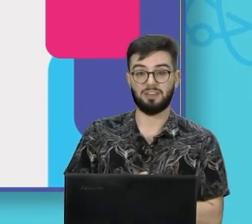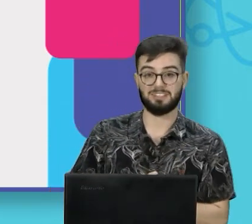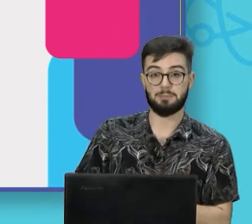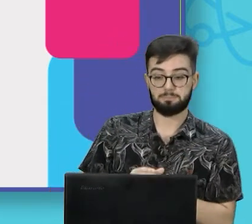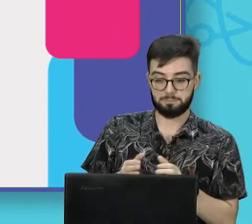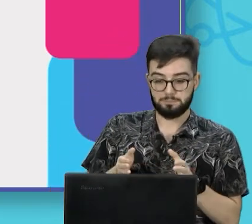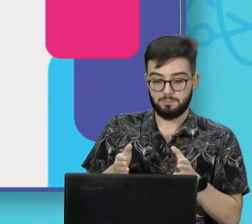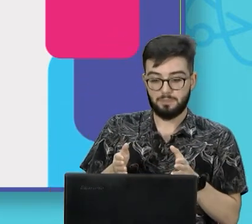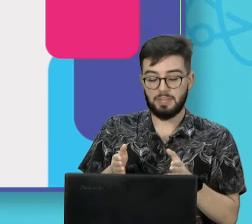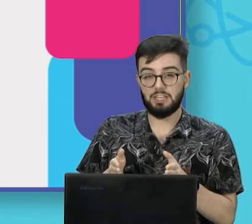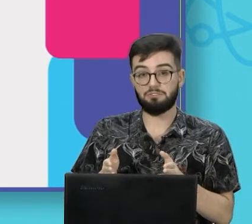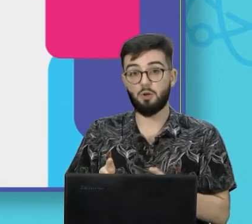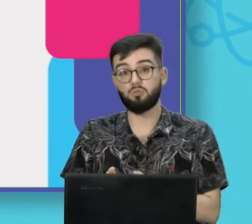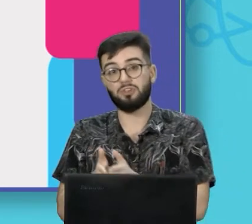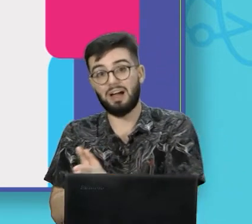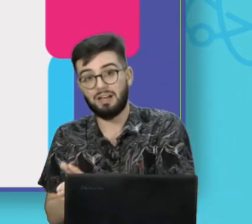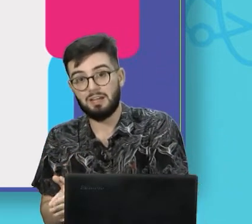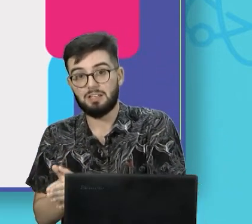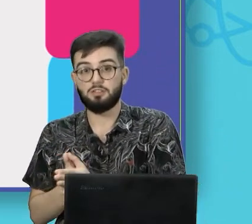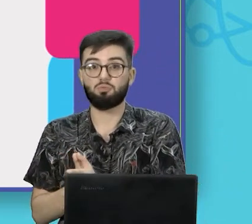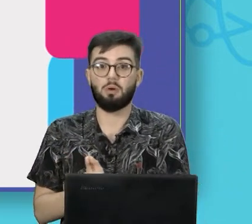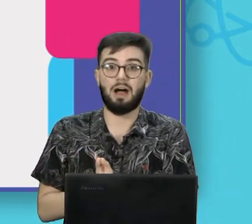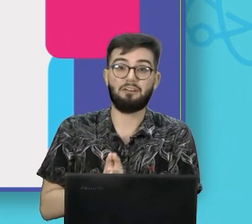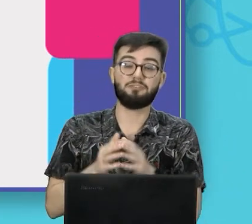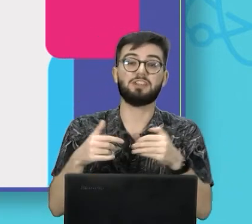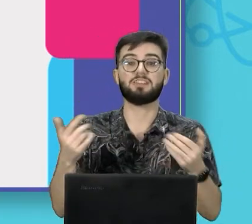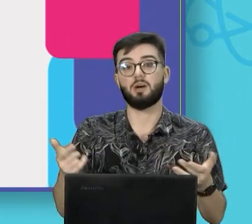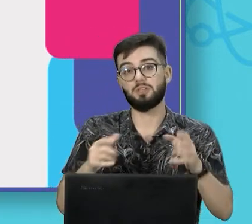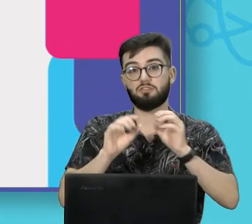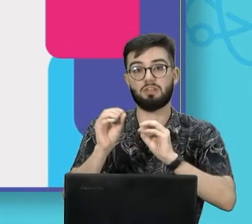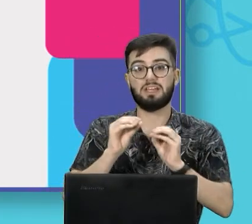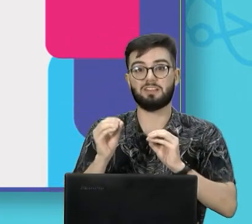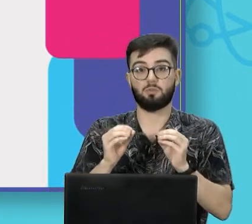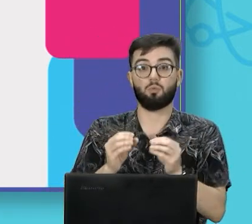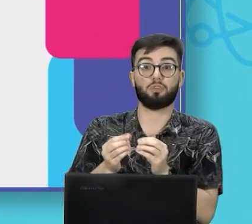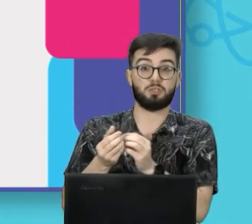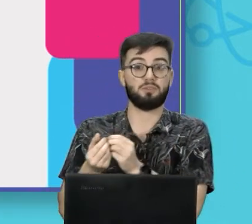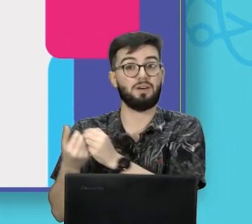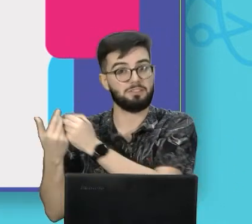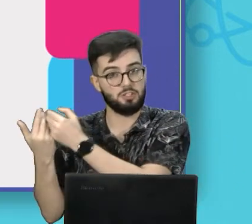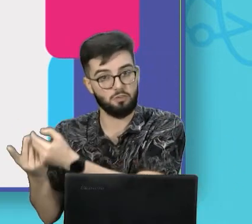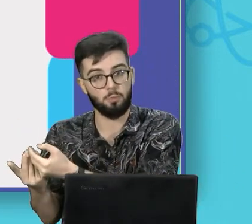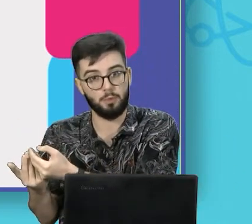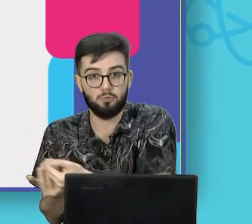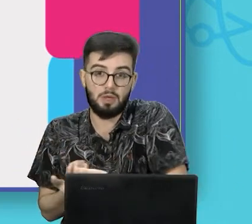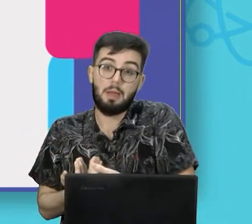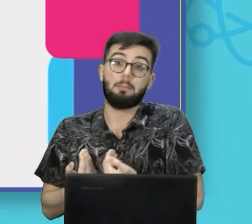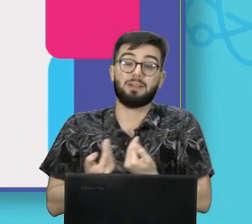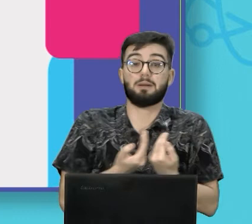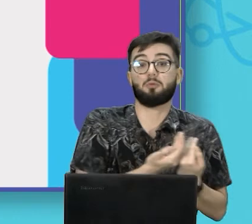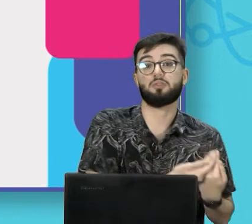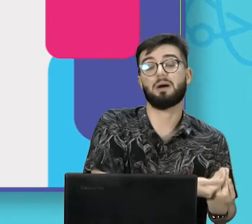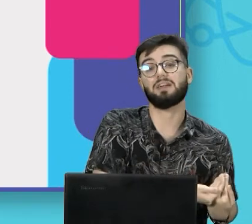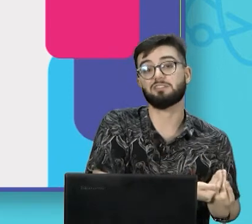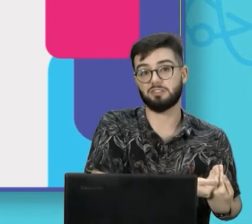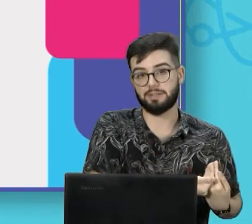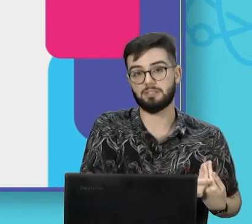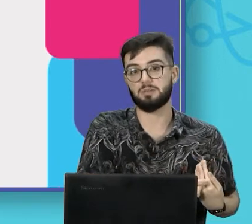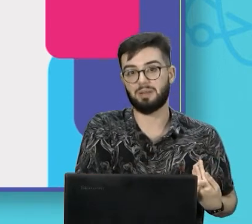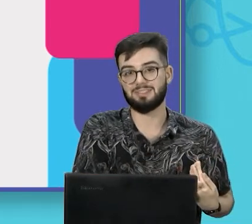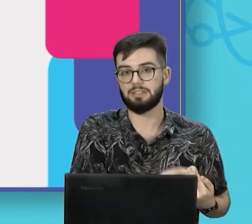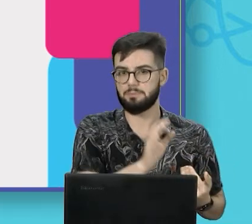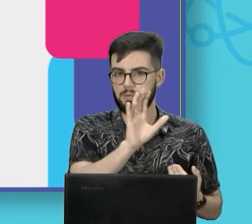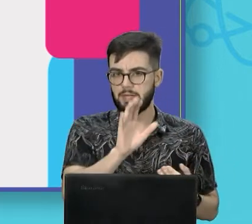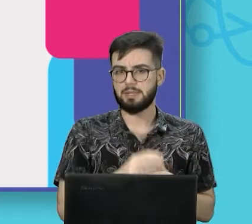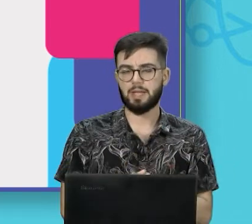que é que ele vai fazer ele vai usar de sua ascensão e de sua ligação com os regimes fascistas europeus para se aproximar